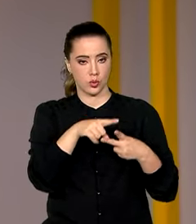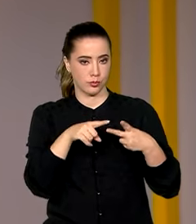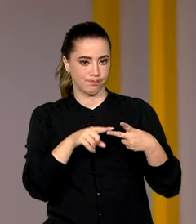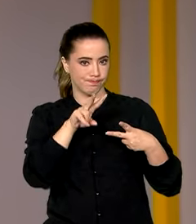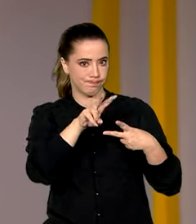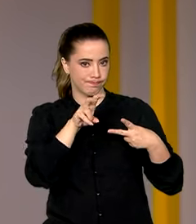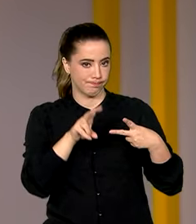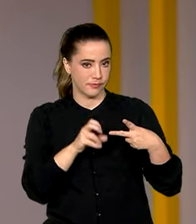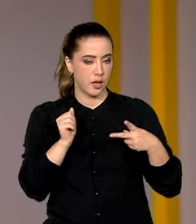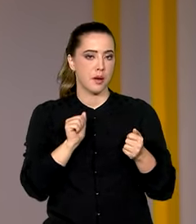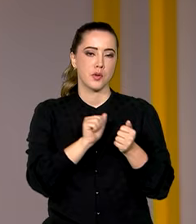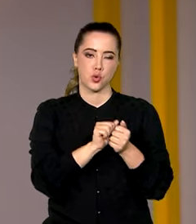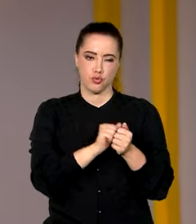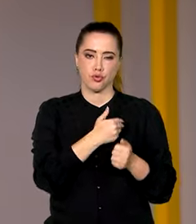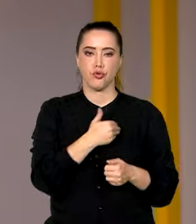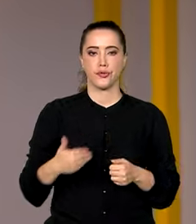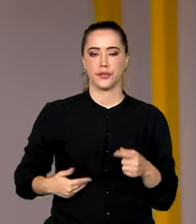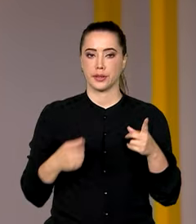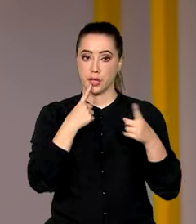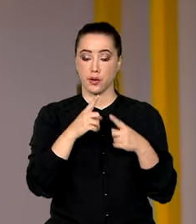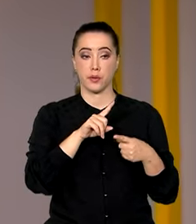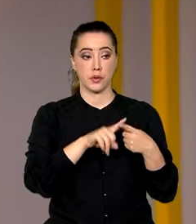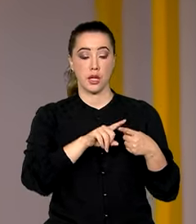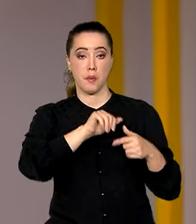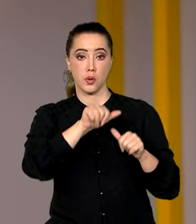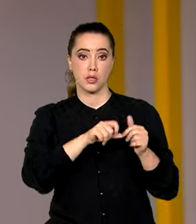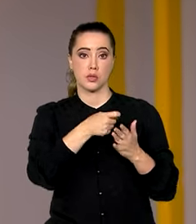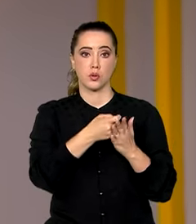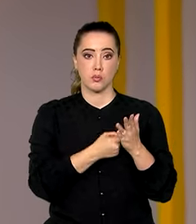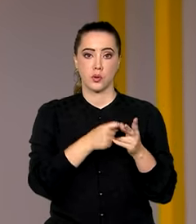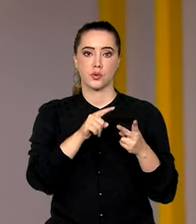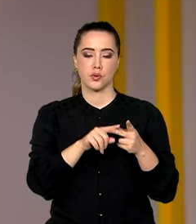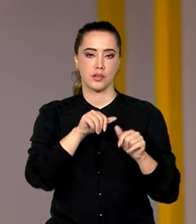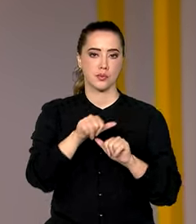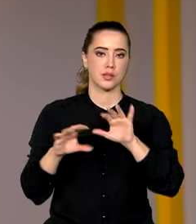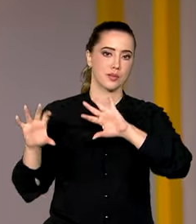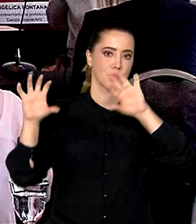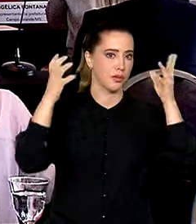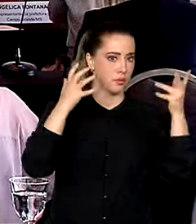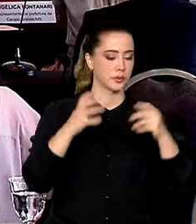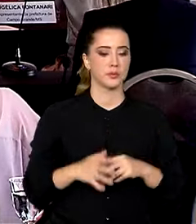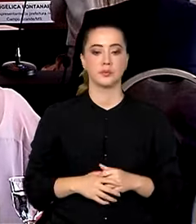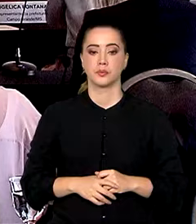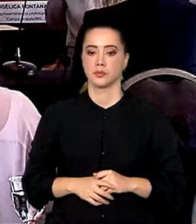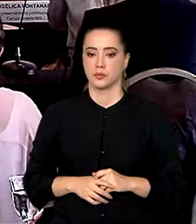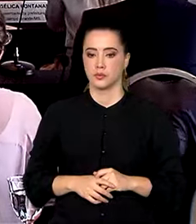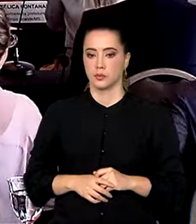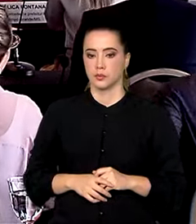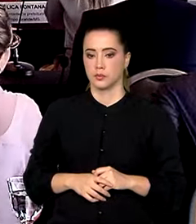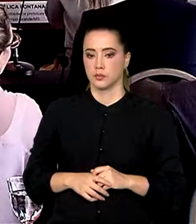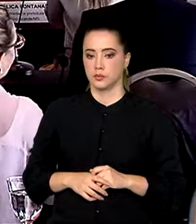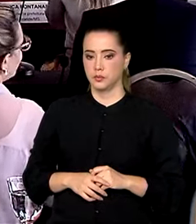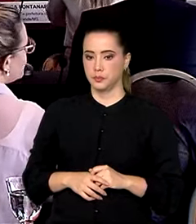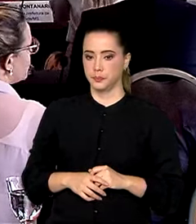municipais junto ao governo federal são a reforma tributária e as mudanças climáticas. O